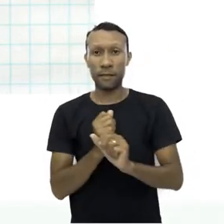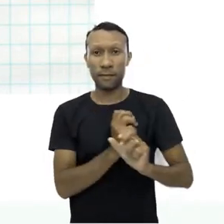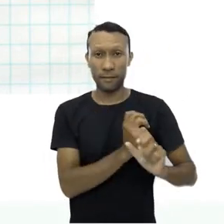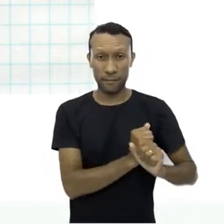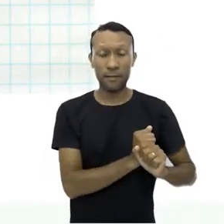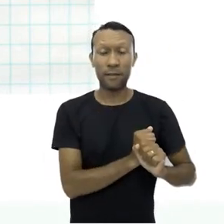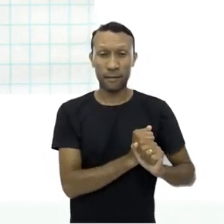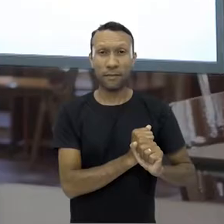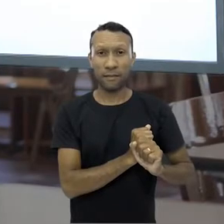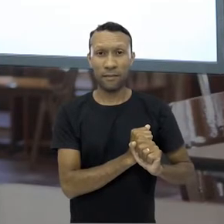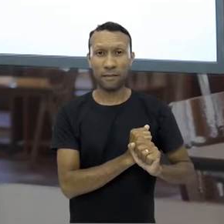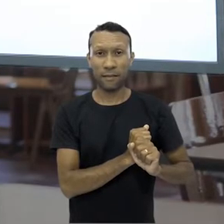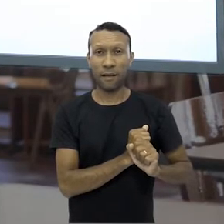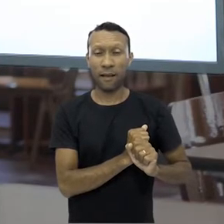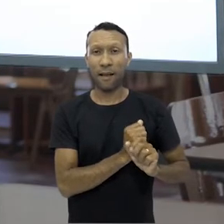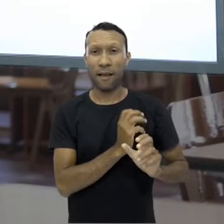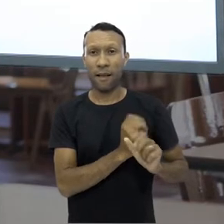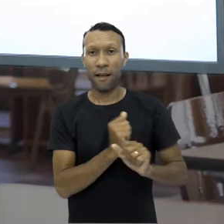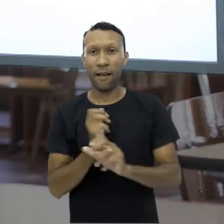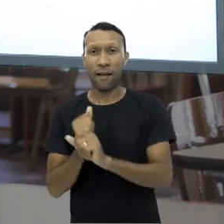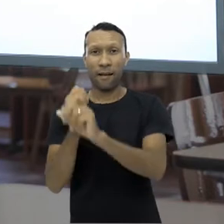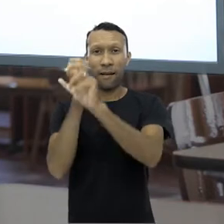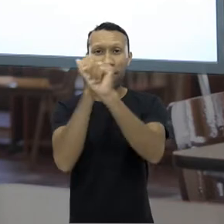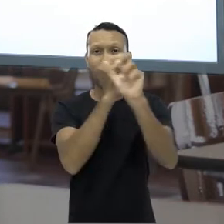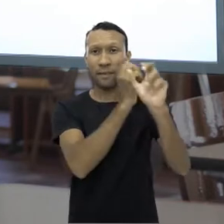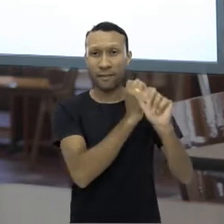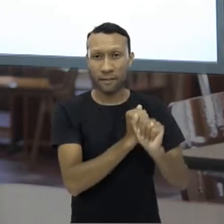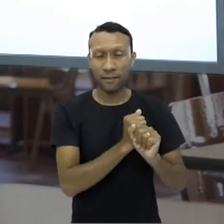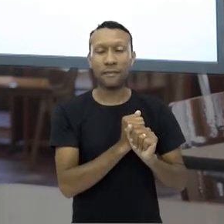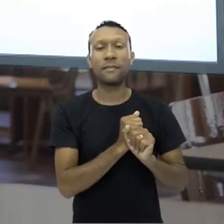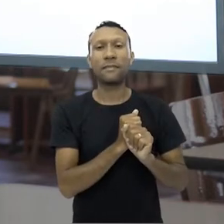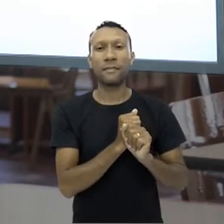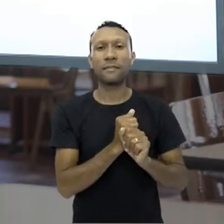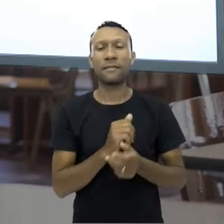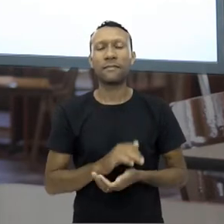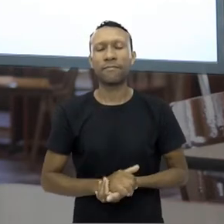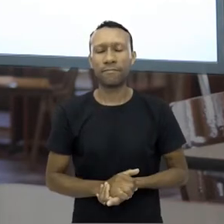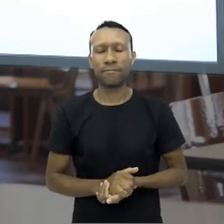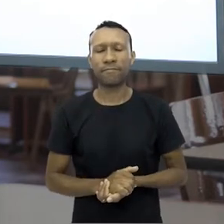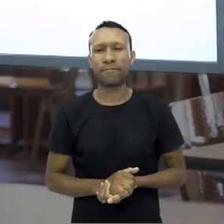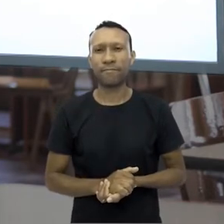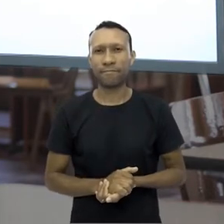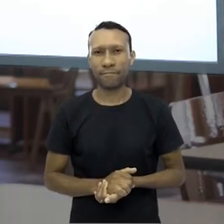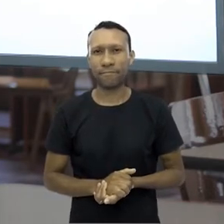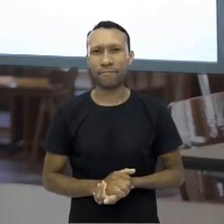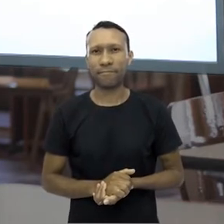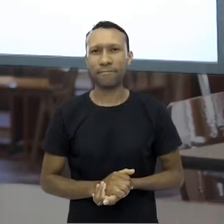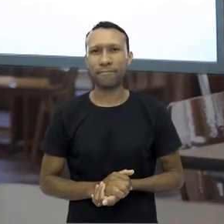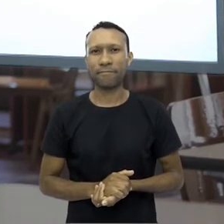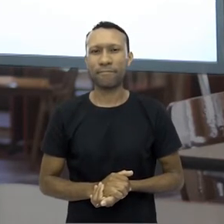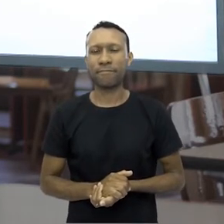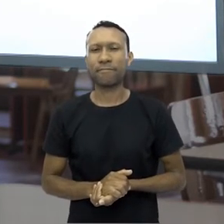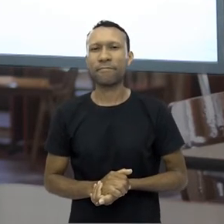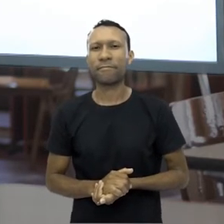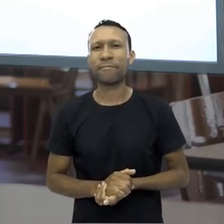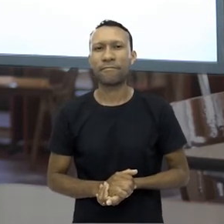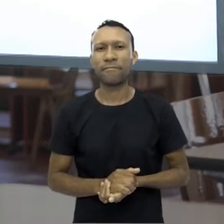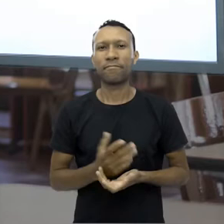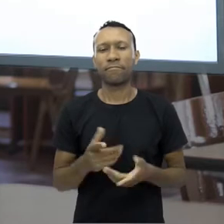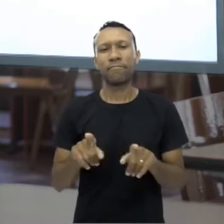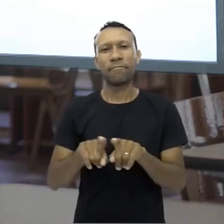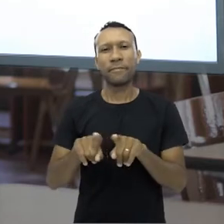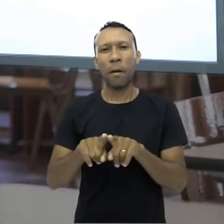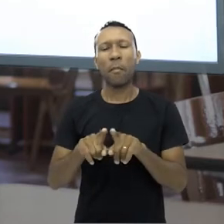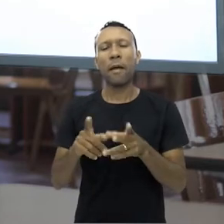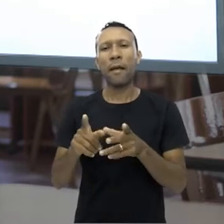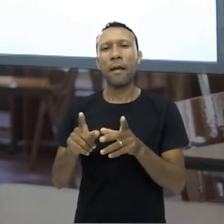que eu falo em perímetro, eu estou me referindo à medida de comprimento do contorno do meu, da minha figura plana, do meu desenho, tá bom?